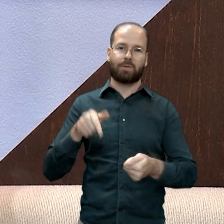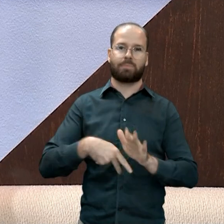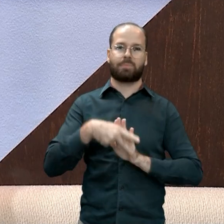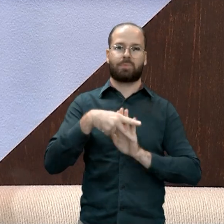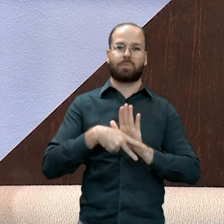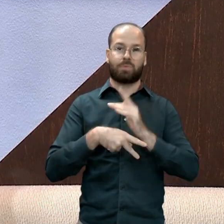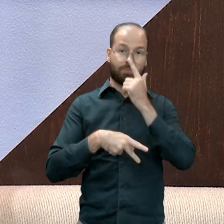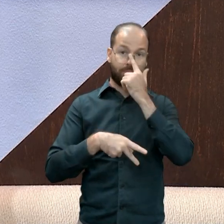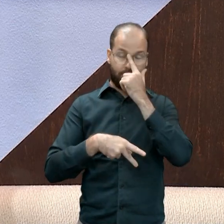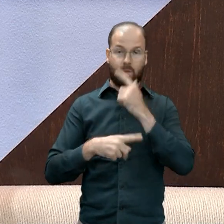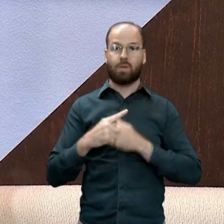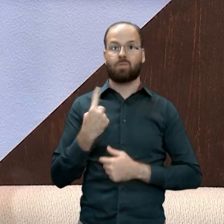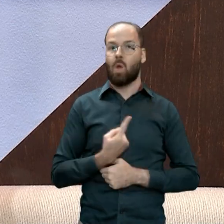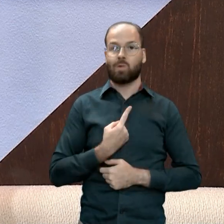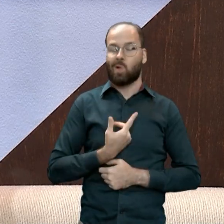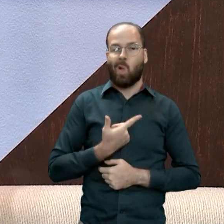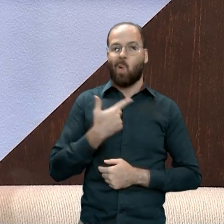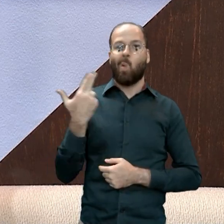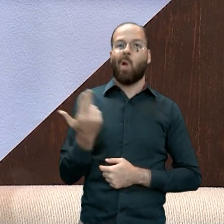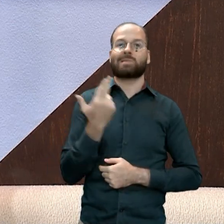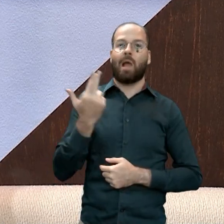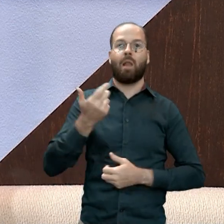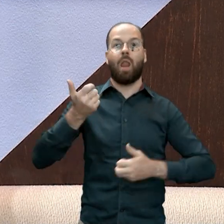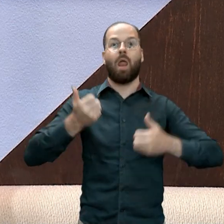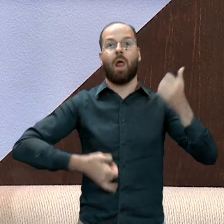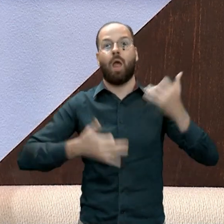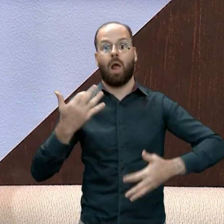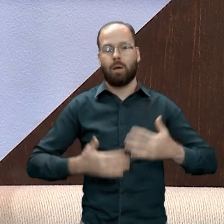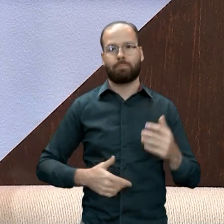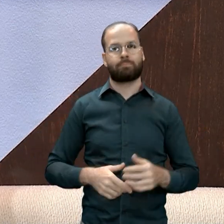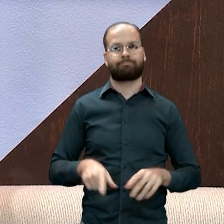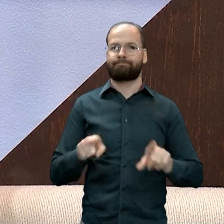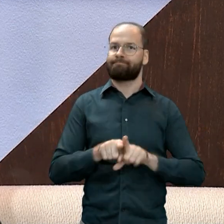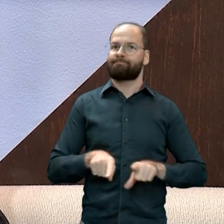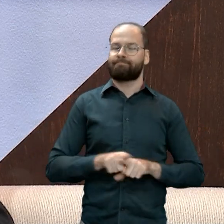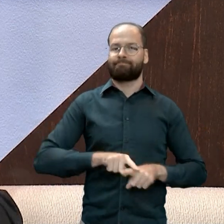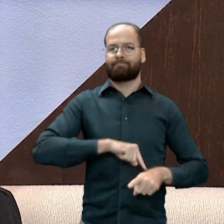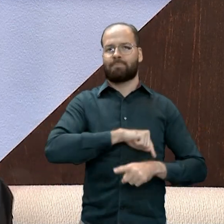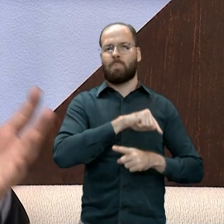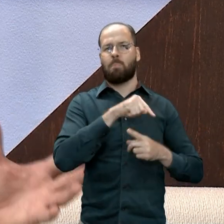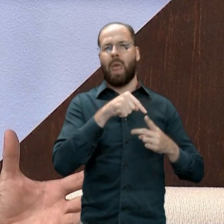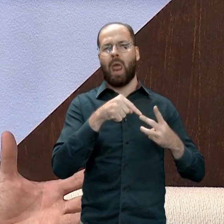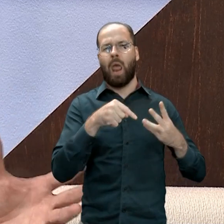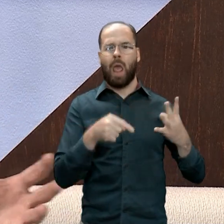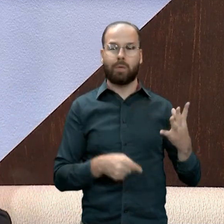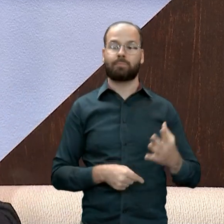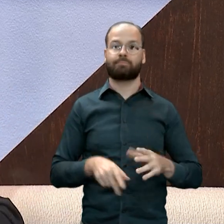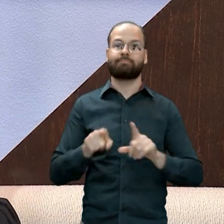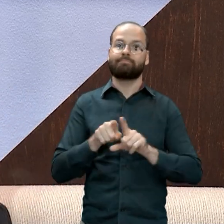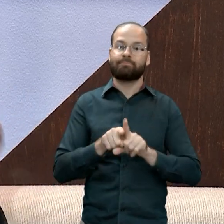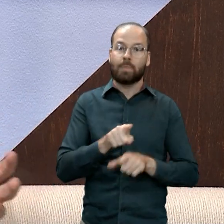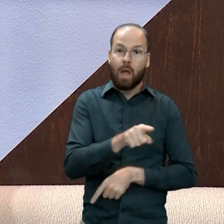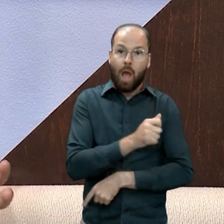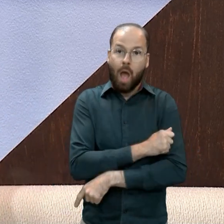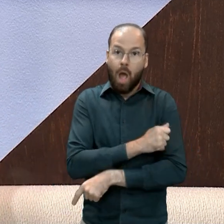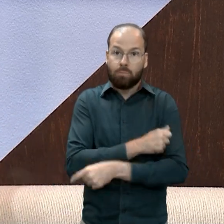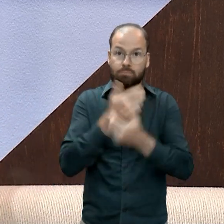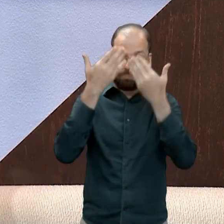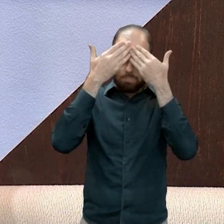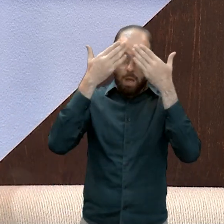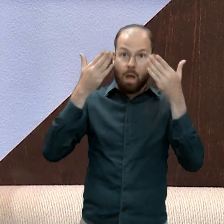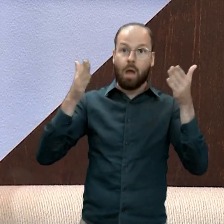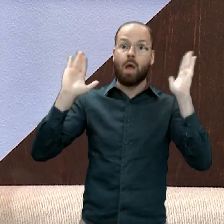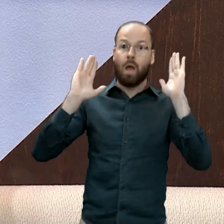a gente não consegue aquilatar, porque é tanto benefício, porque você abre a cabeça do estudante, abre a